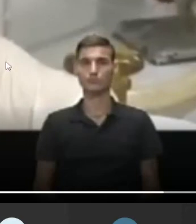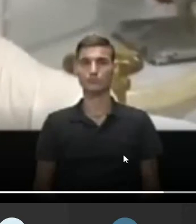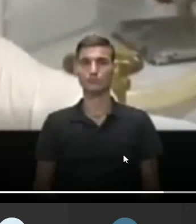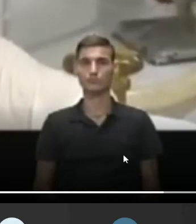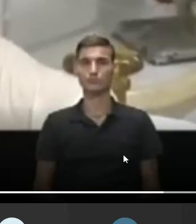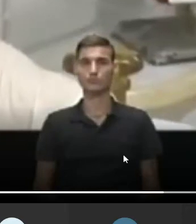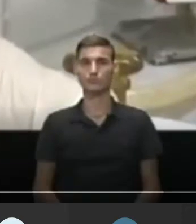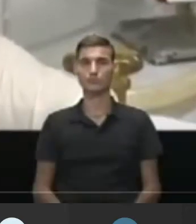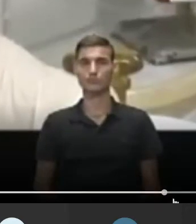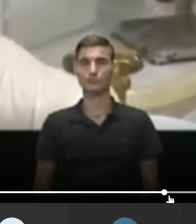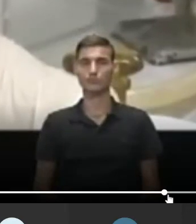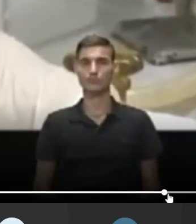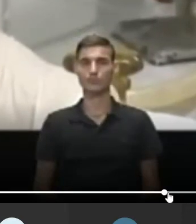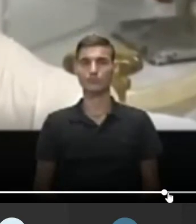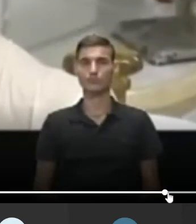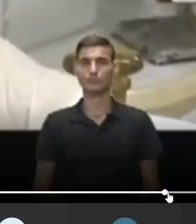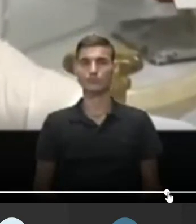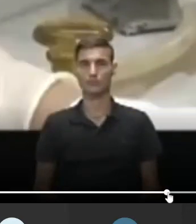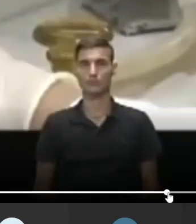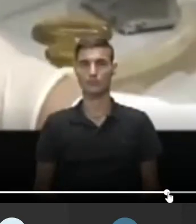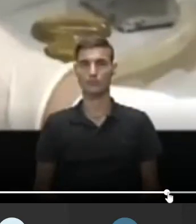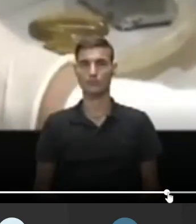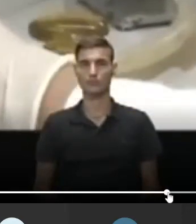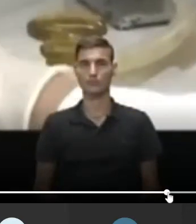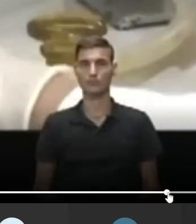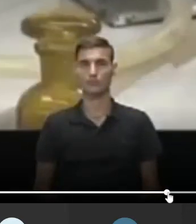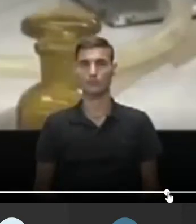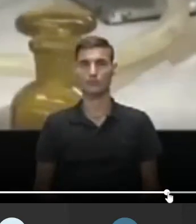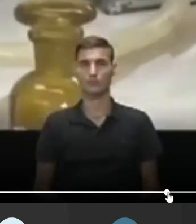amostra. É a terceira amostra.